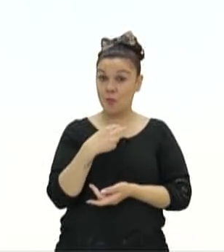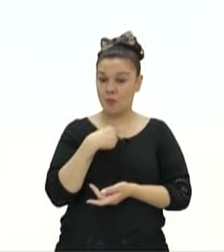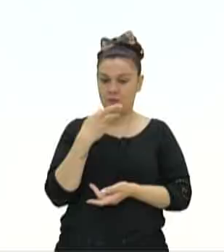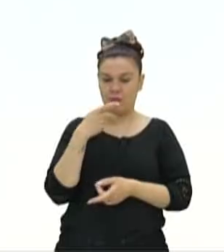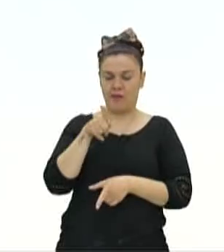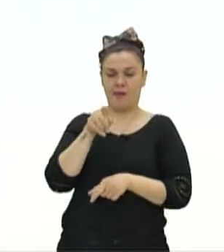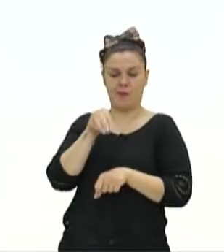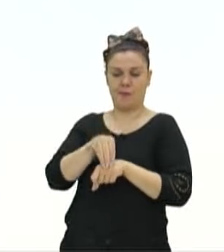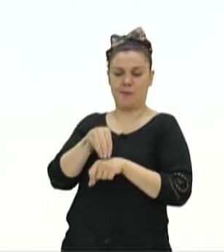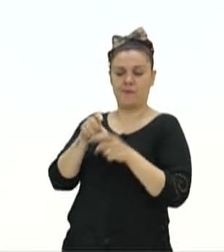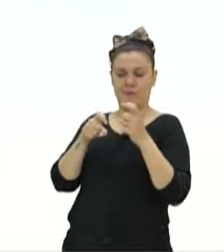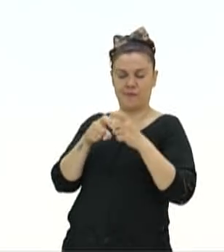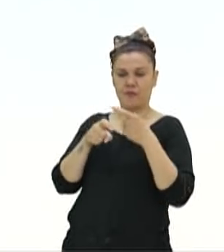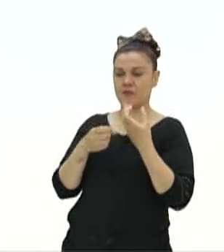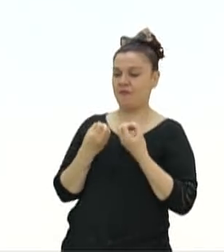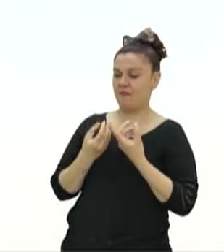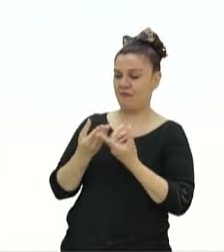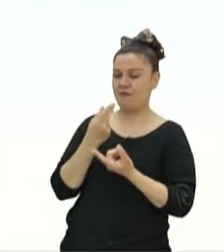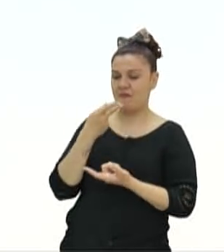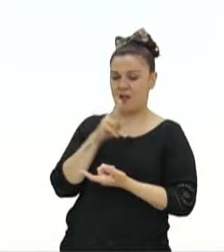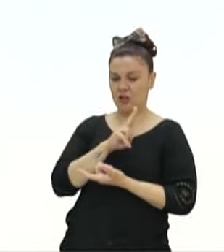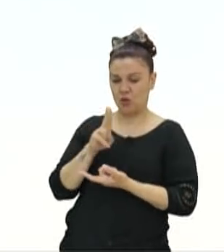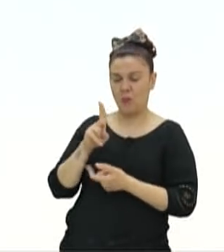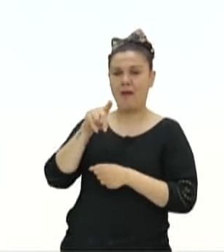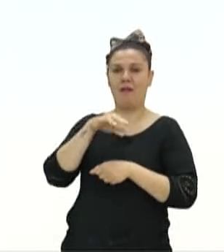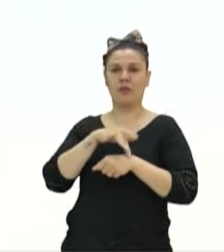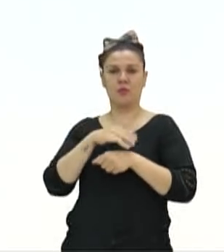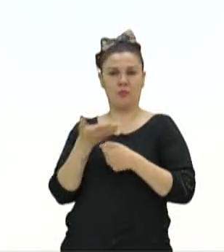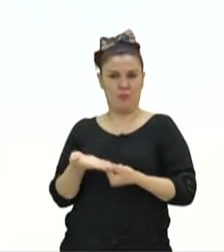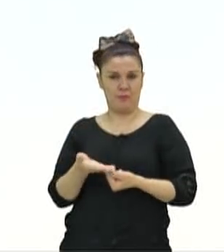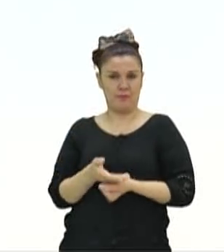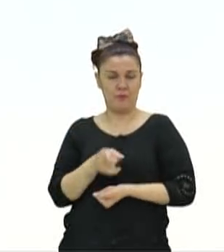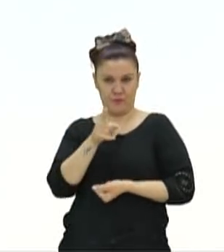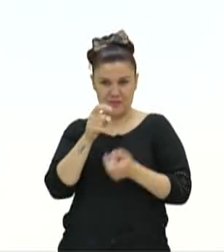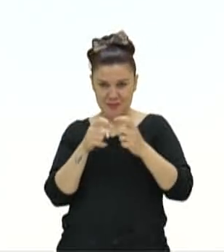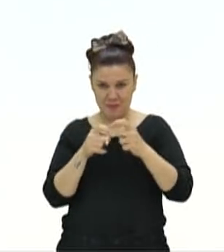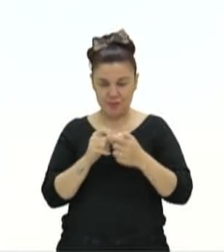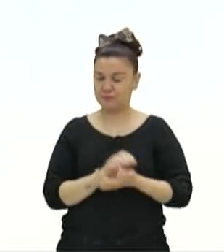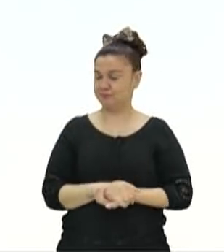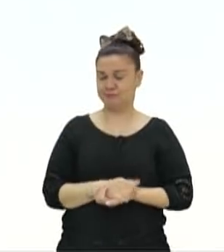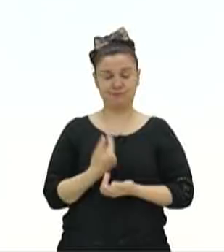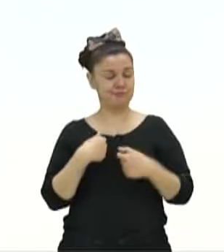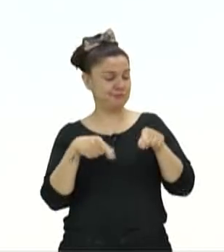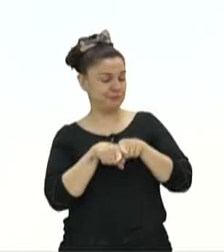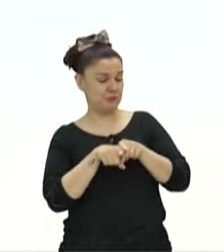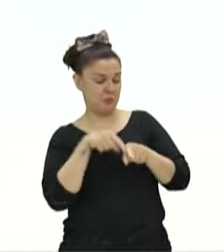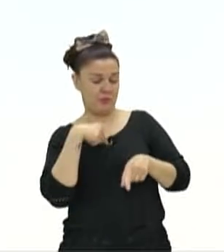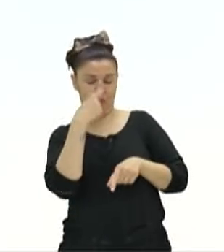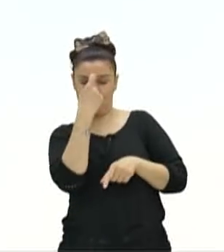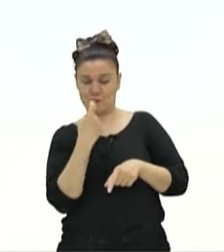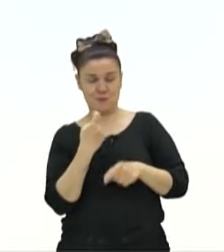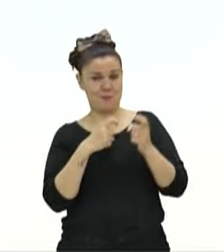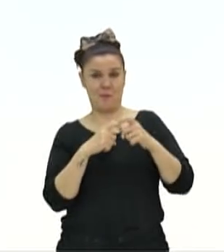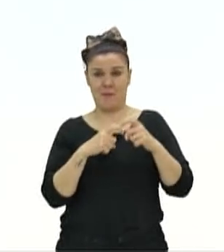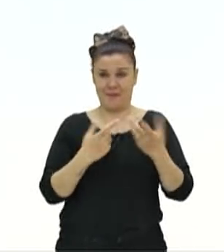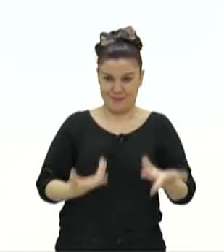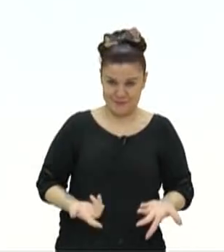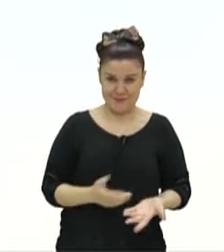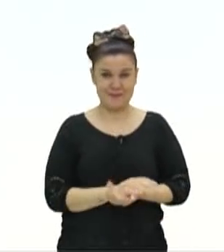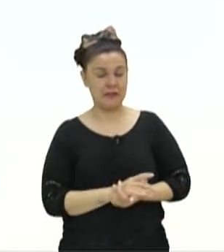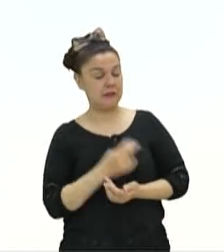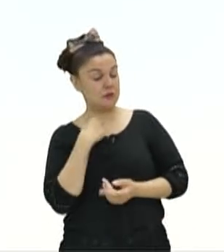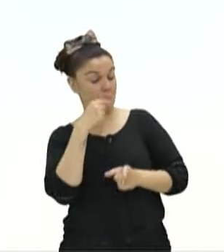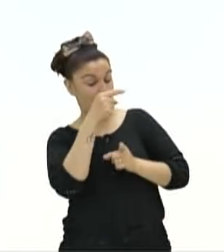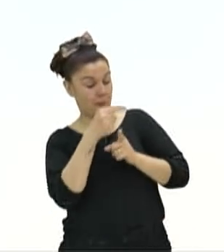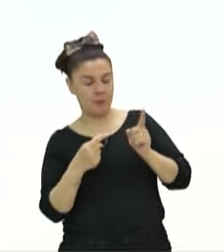diagnosticar essa pessoa, você não pode dar um diagnóstico para ela, você não é médico, eu também não posso, eu também não sou médica, né? Então nós